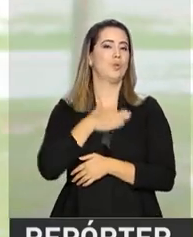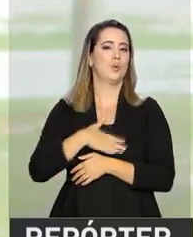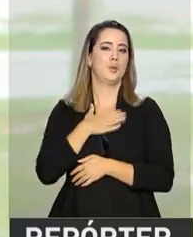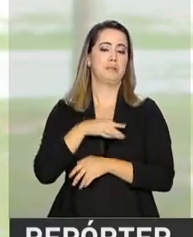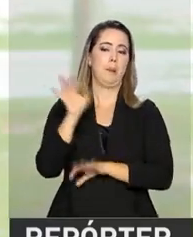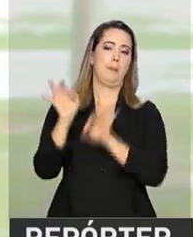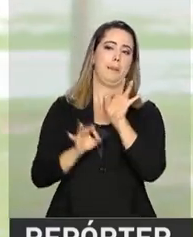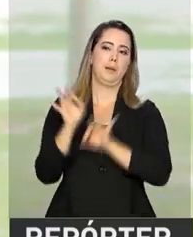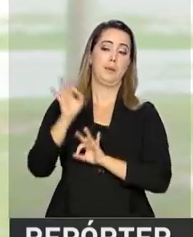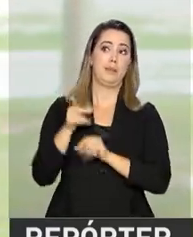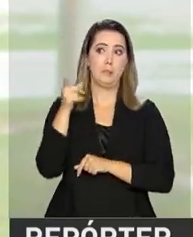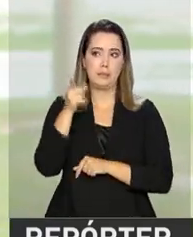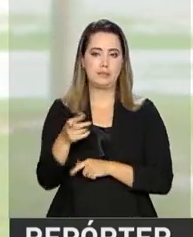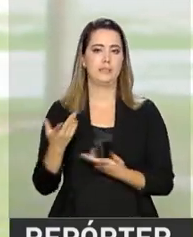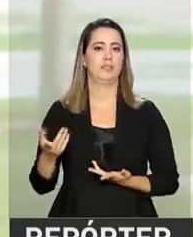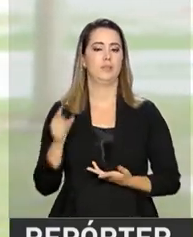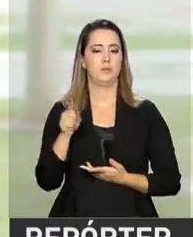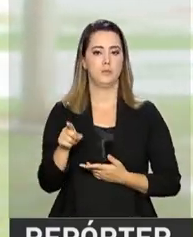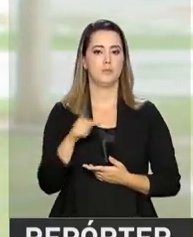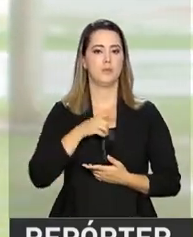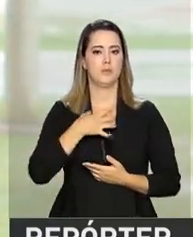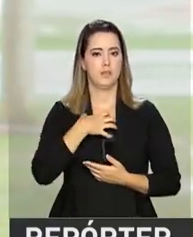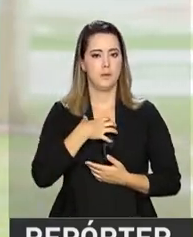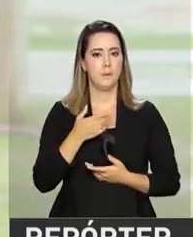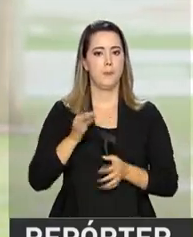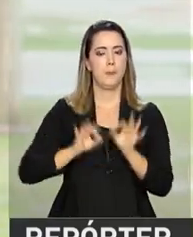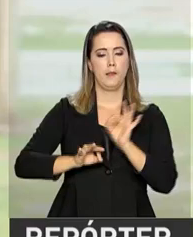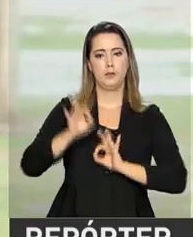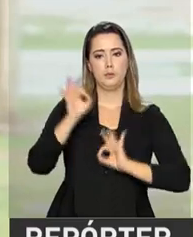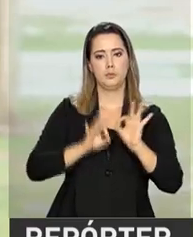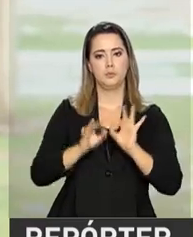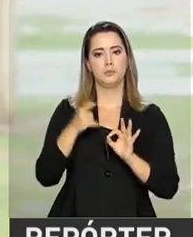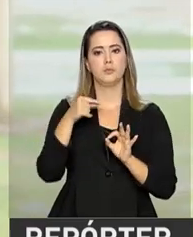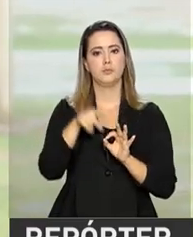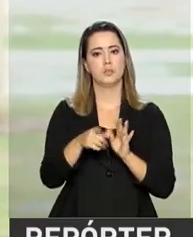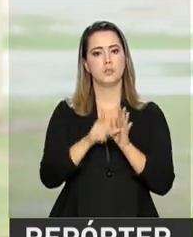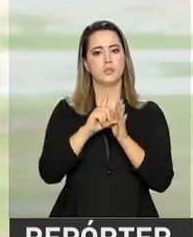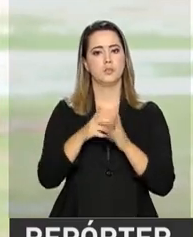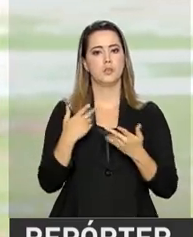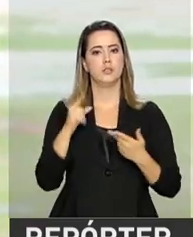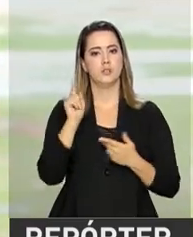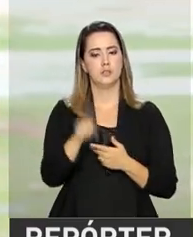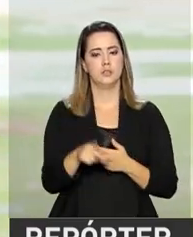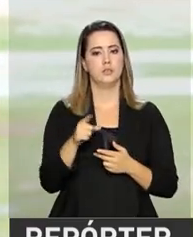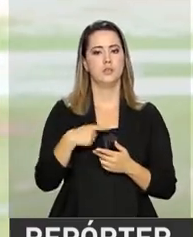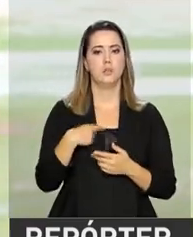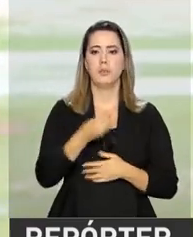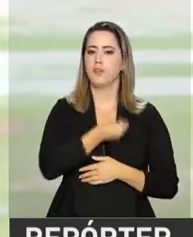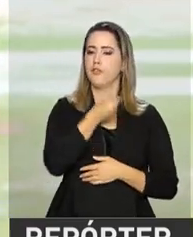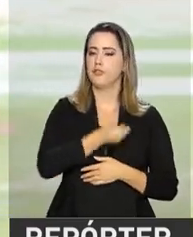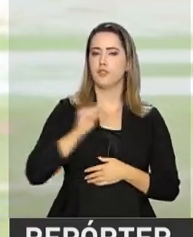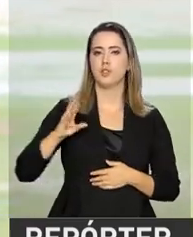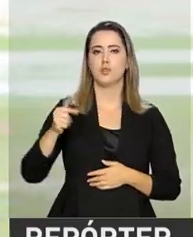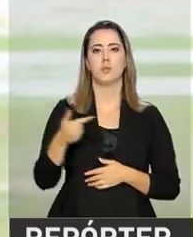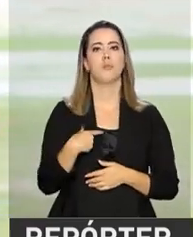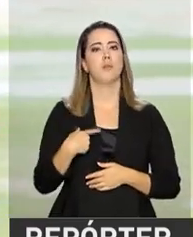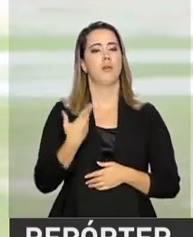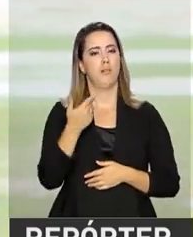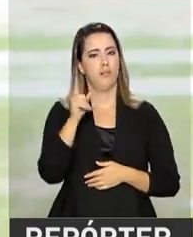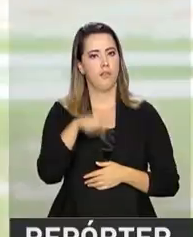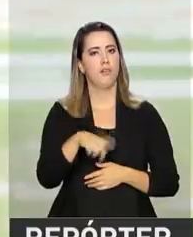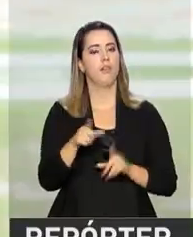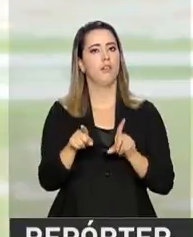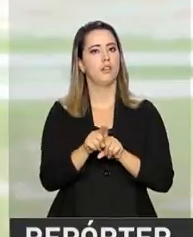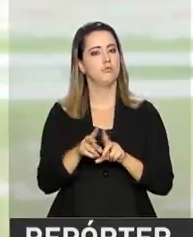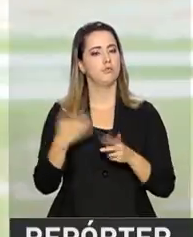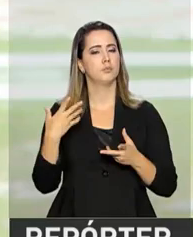você se preparar para aquilo, é você se preparar de uma forma assim, que é para a vida também, é uma metáfora de vida que a gente costuma falar,